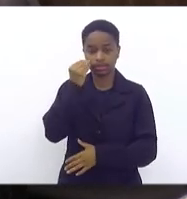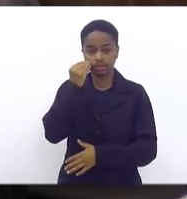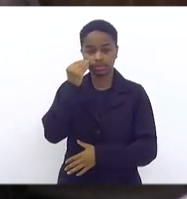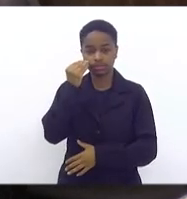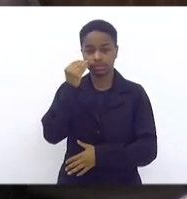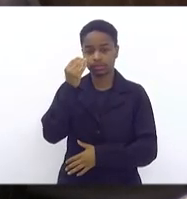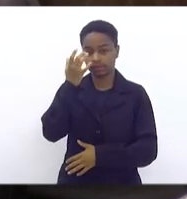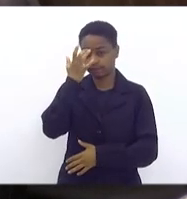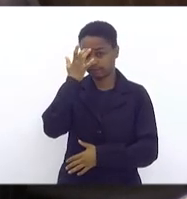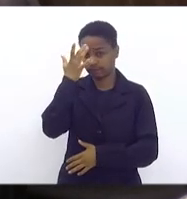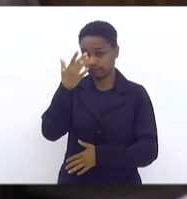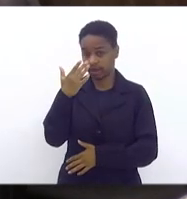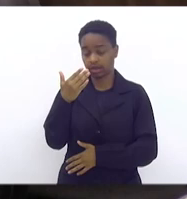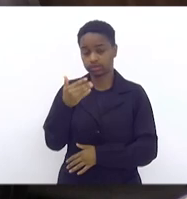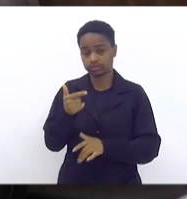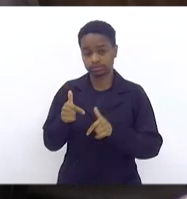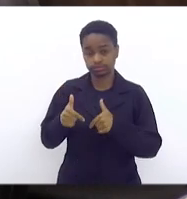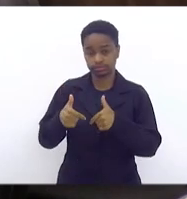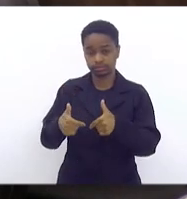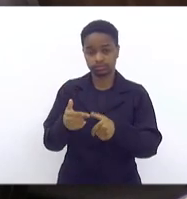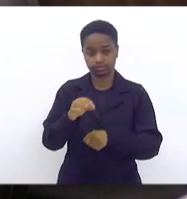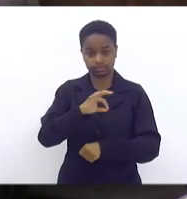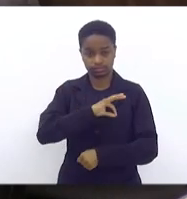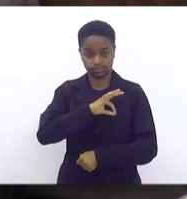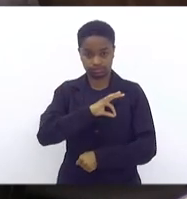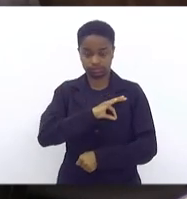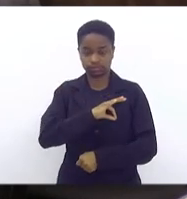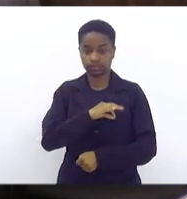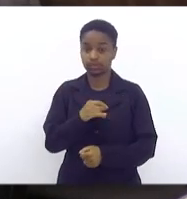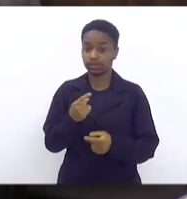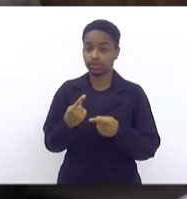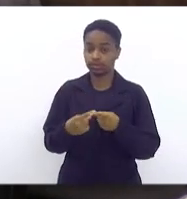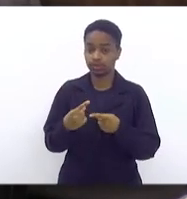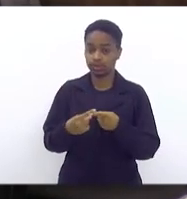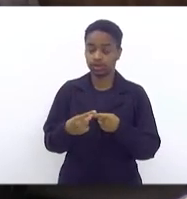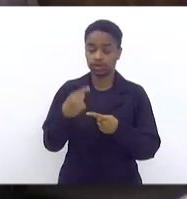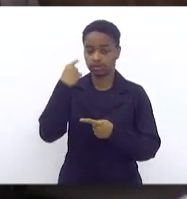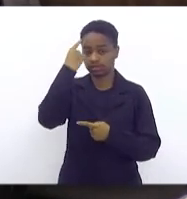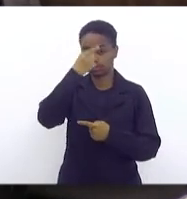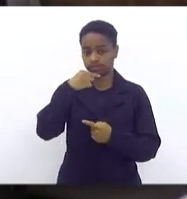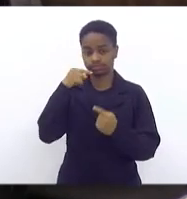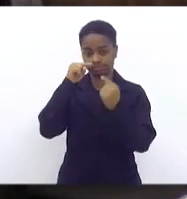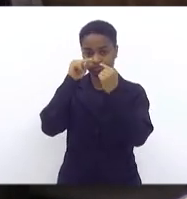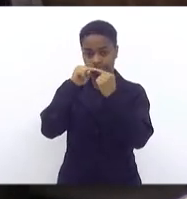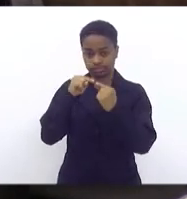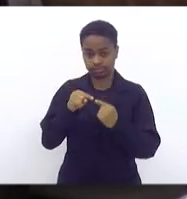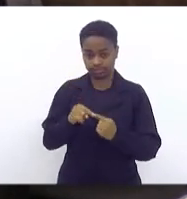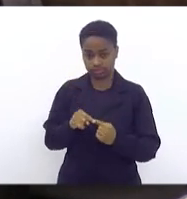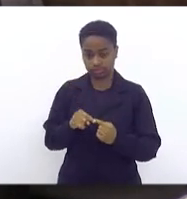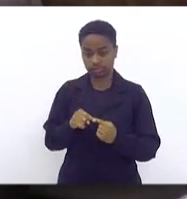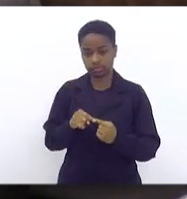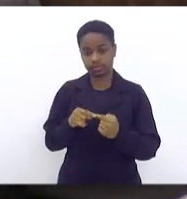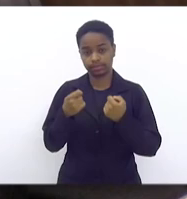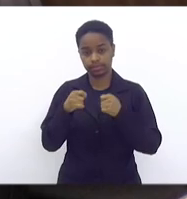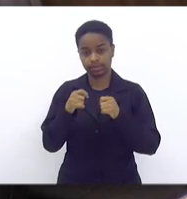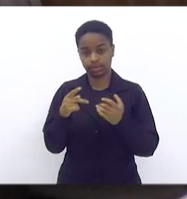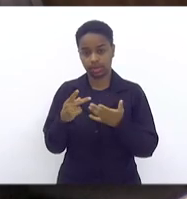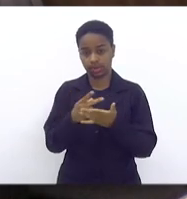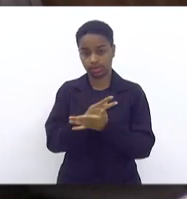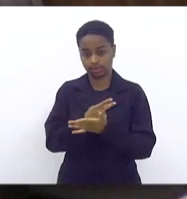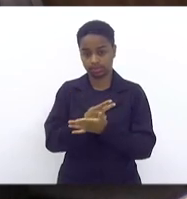prática da da da atividade policial porque o reconhecimento como ele deve ser ele tem que ser feito